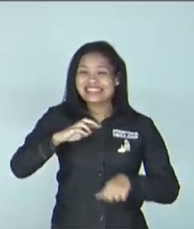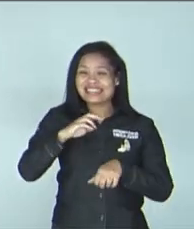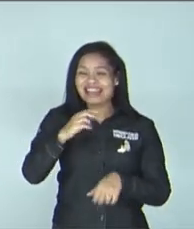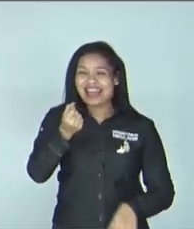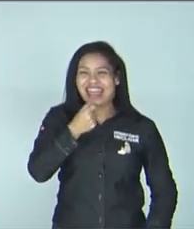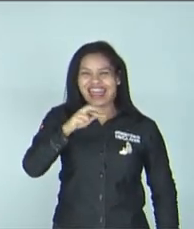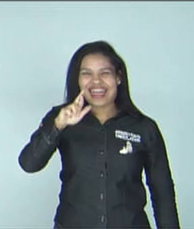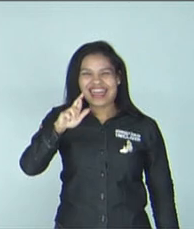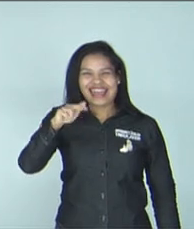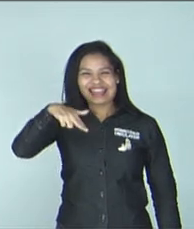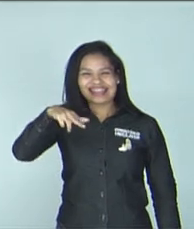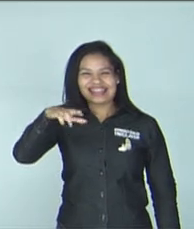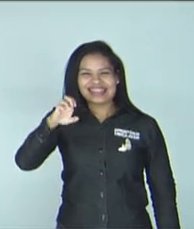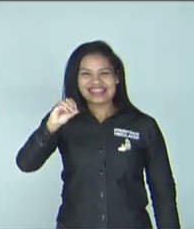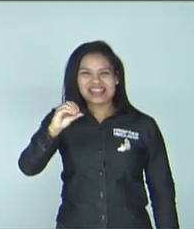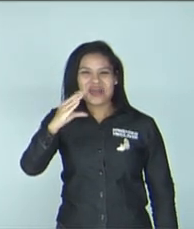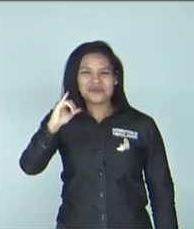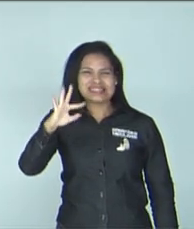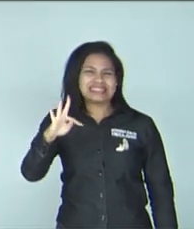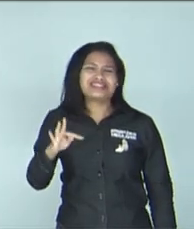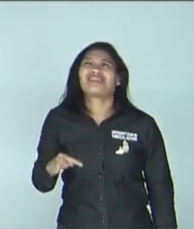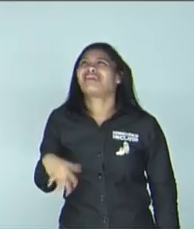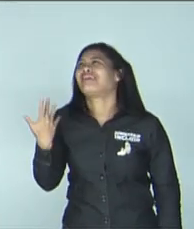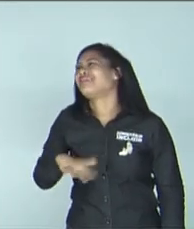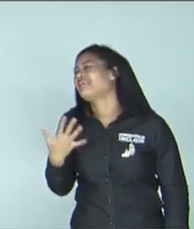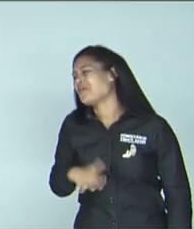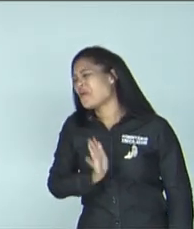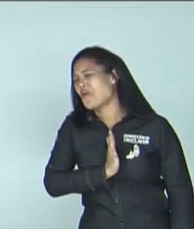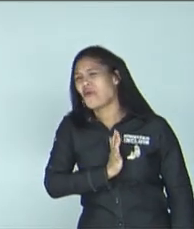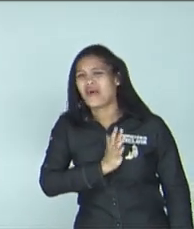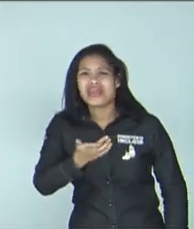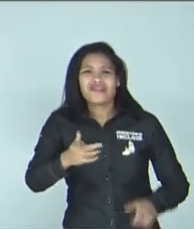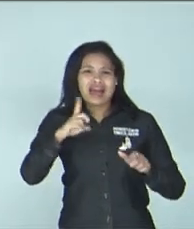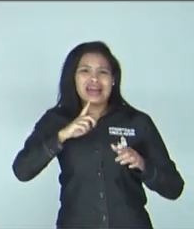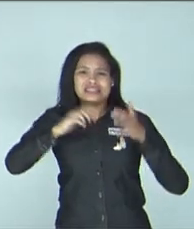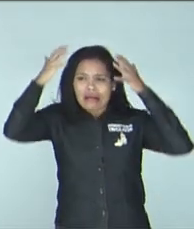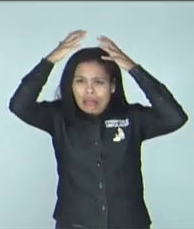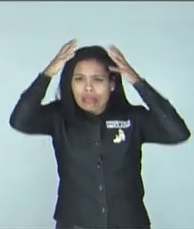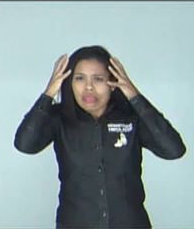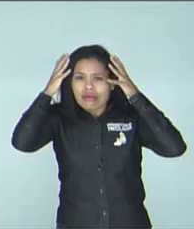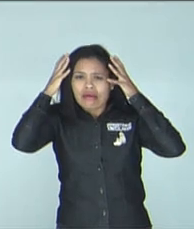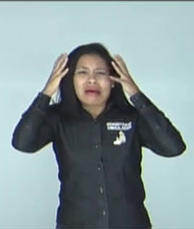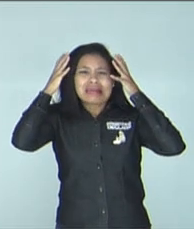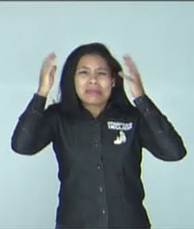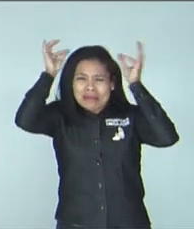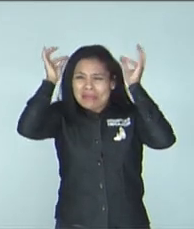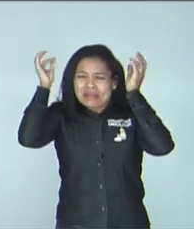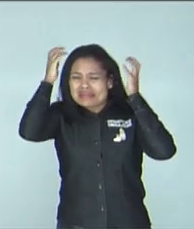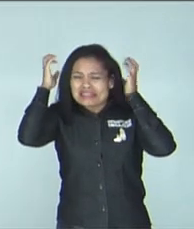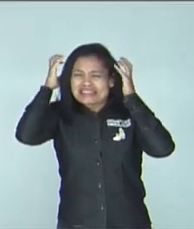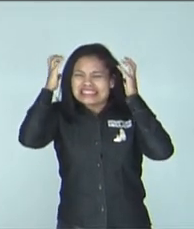céu jogava nelcita cabeça pessoa ainda botar uma sacola plástica que apesar pessoa os pelo começar a ficar maluco ali dentro